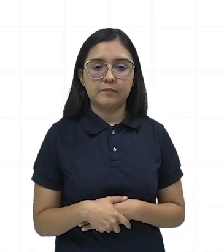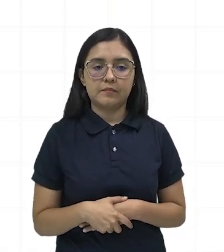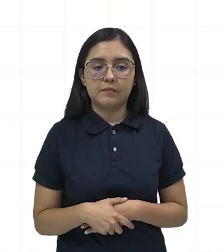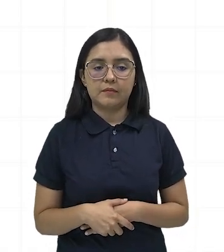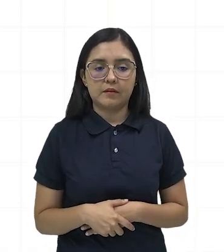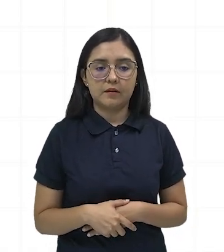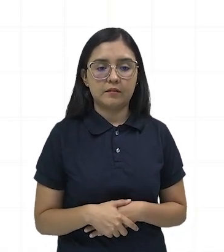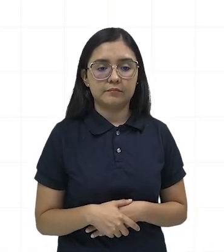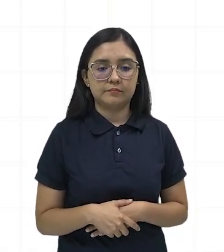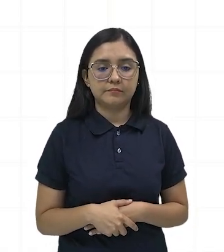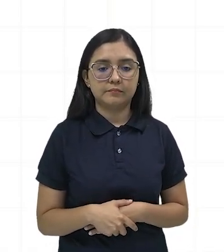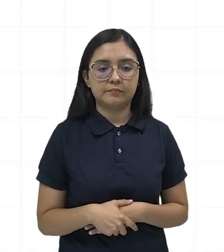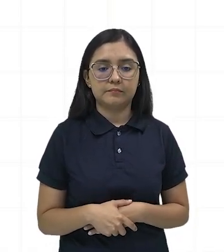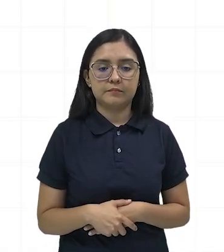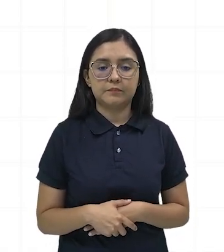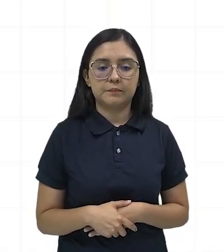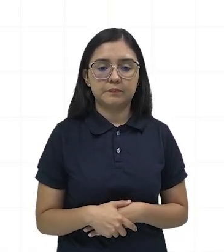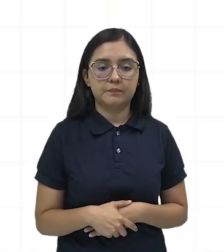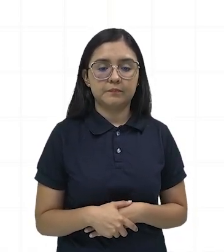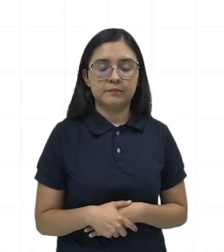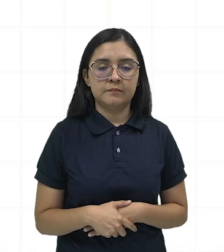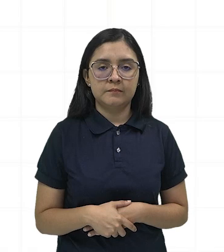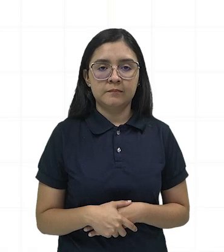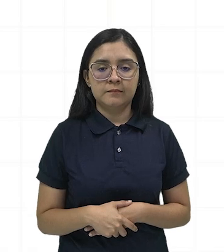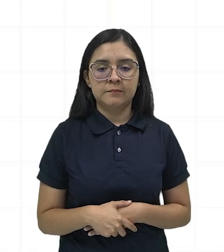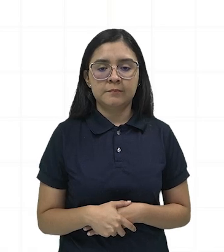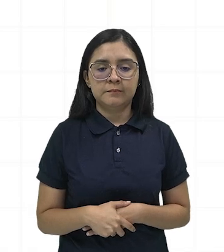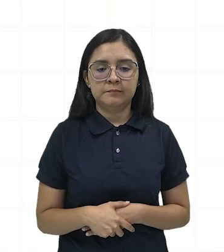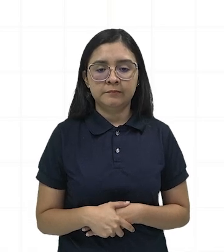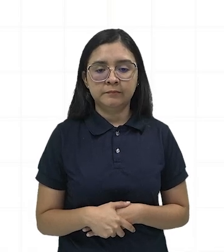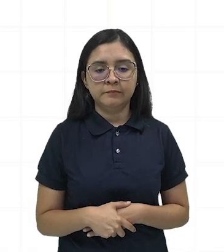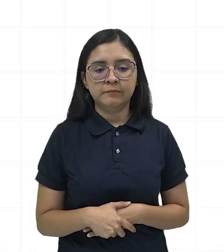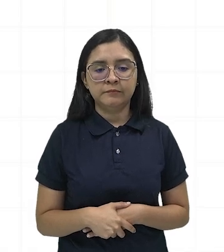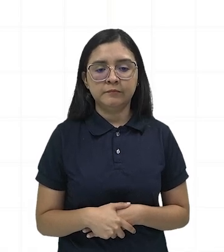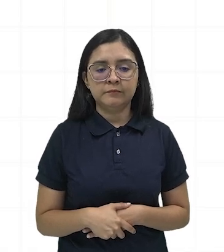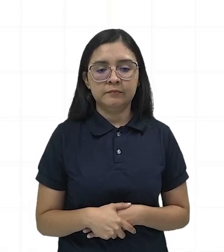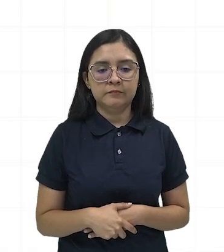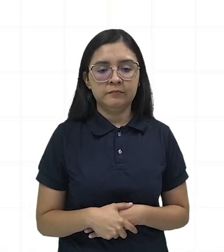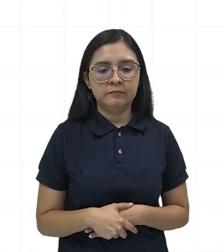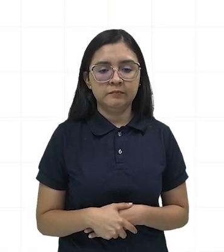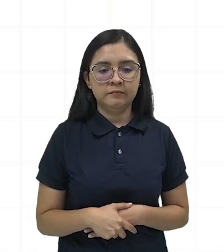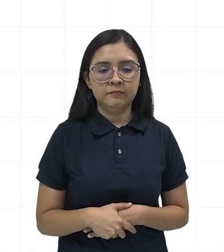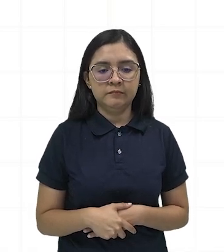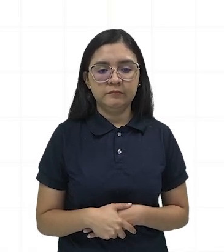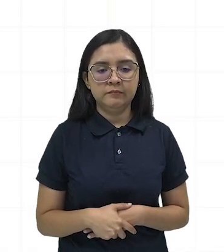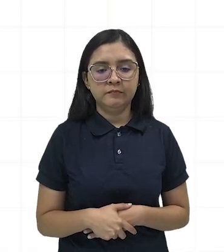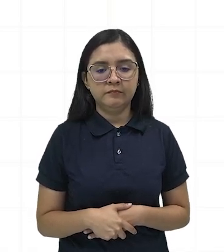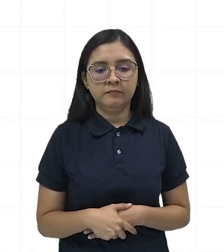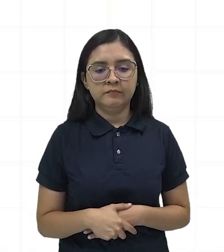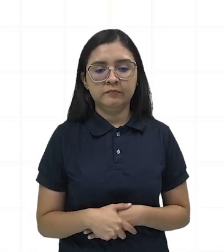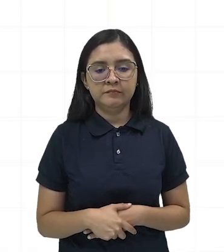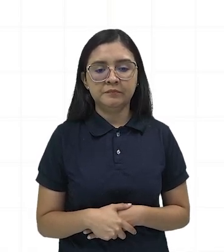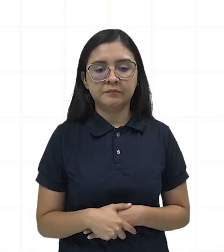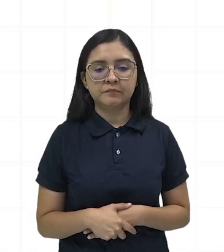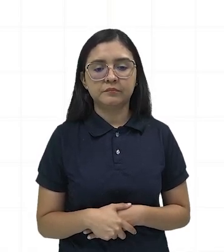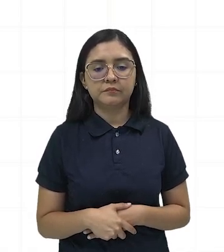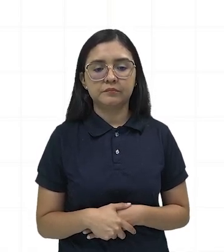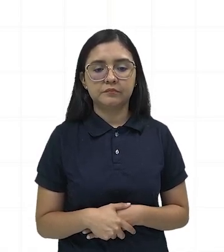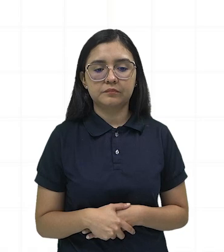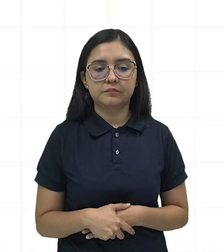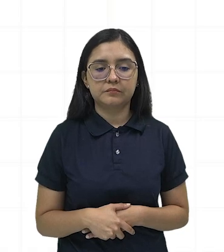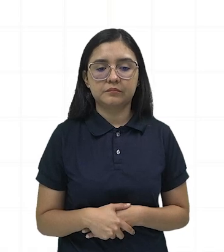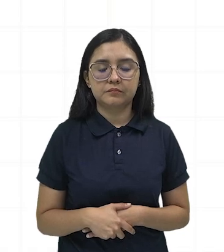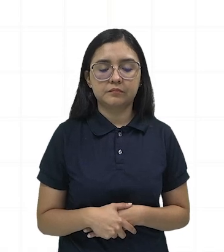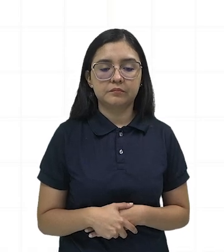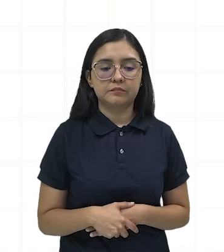Tá? Na letra C, nós temos uma outra denominação aqui, né? Nós